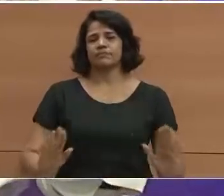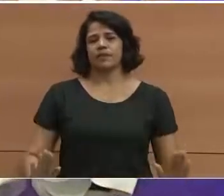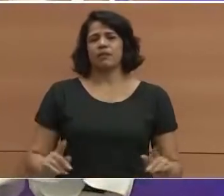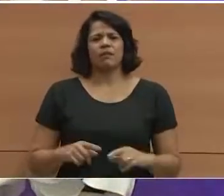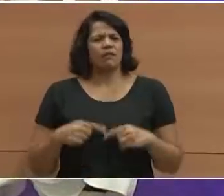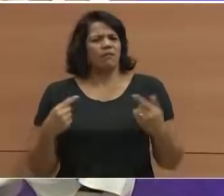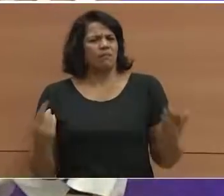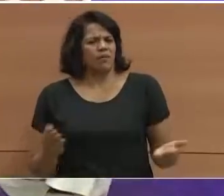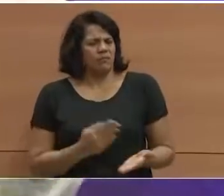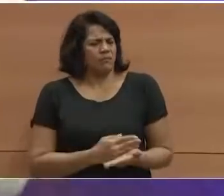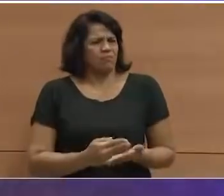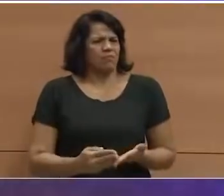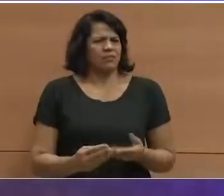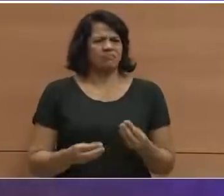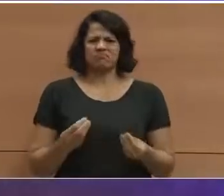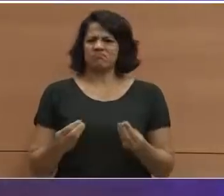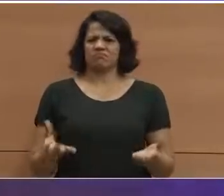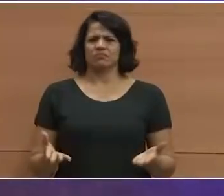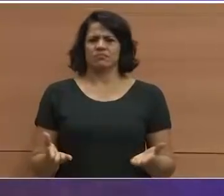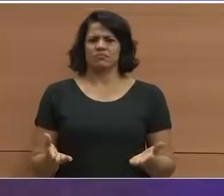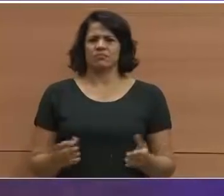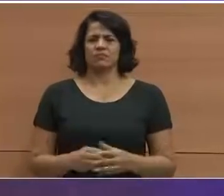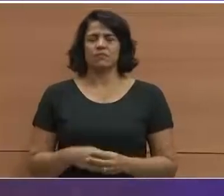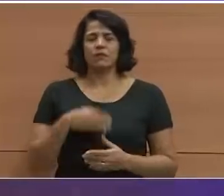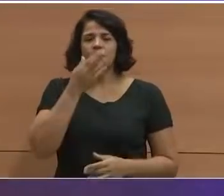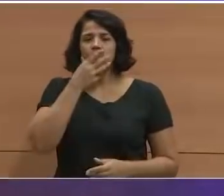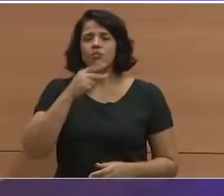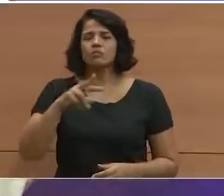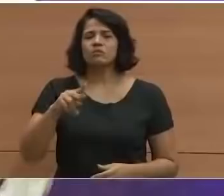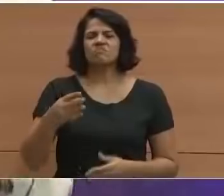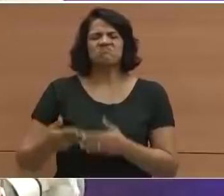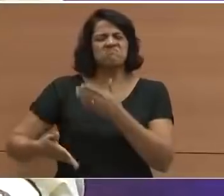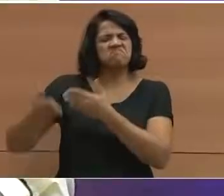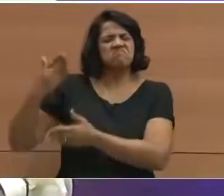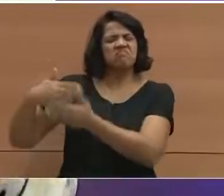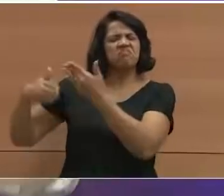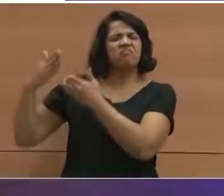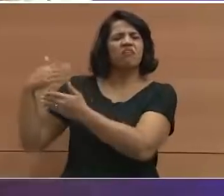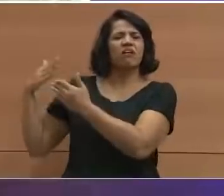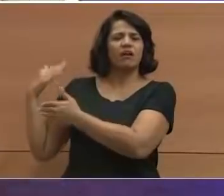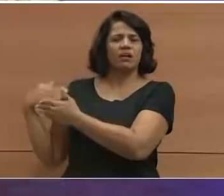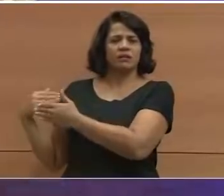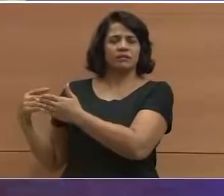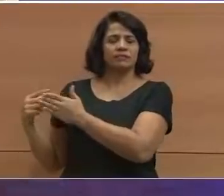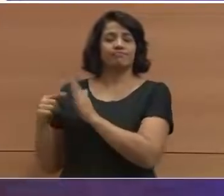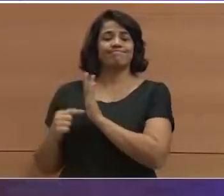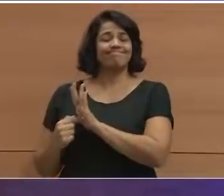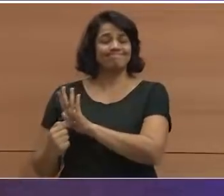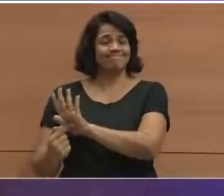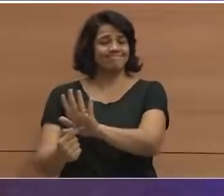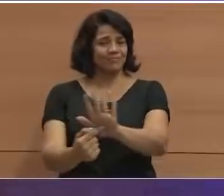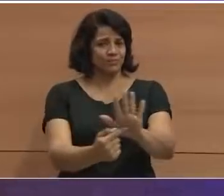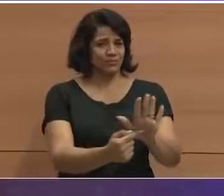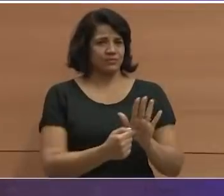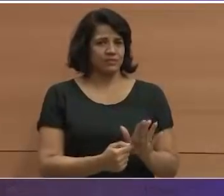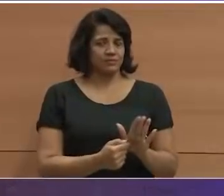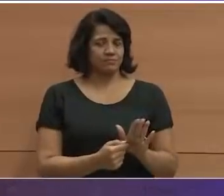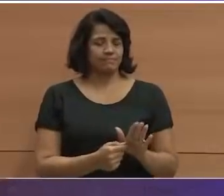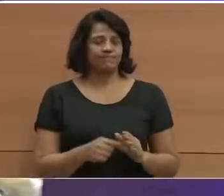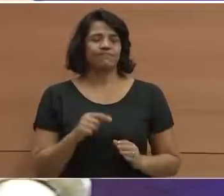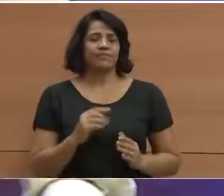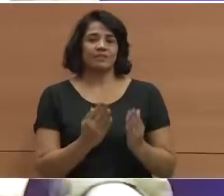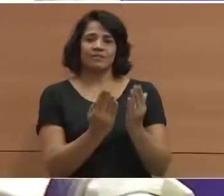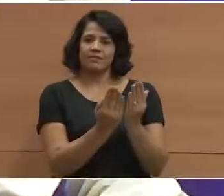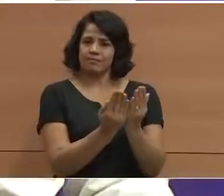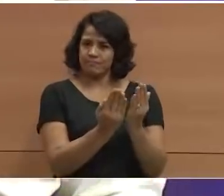passado nos mostraram que na Bíblia existem duas linhas de obra.